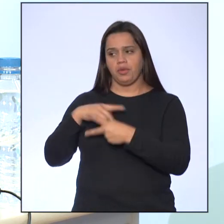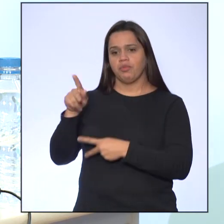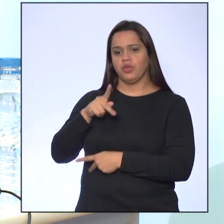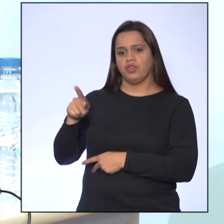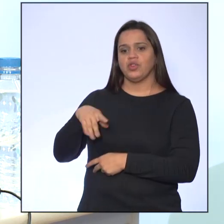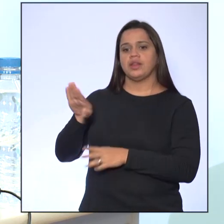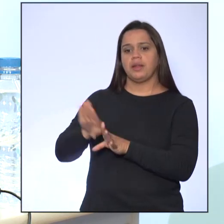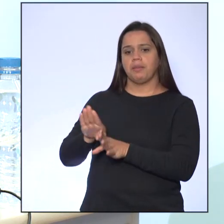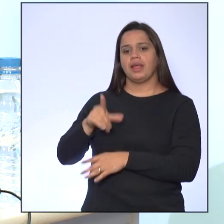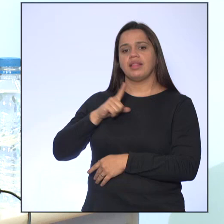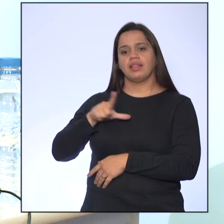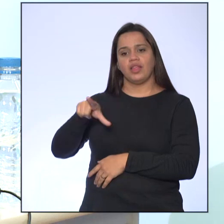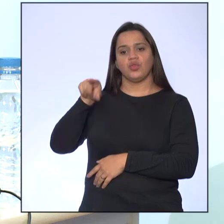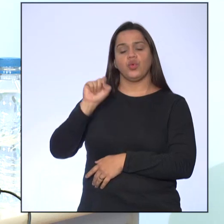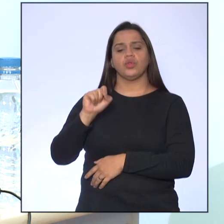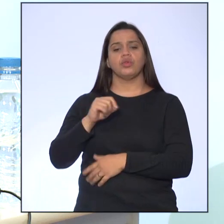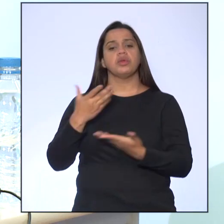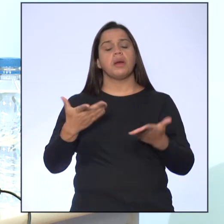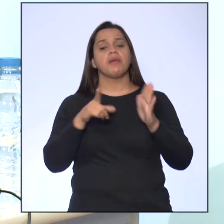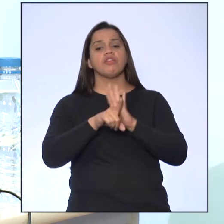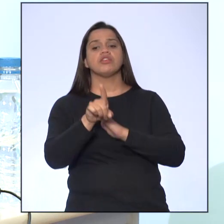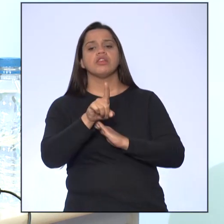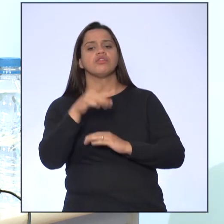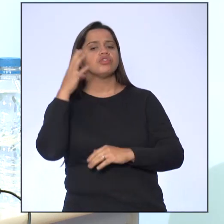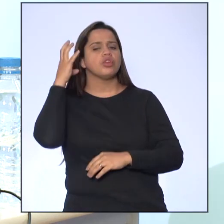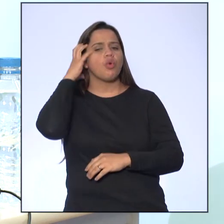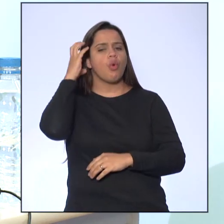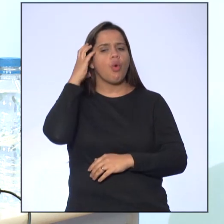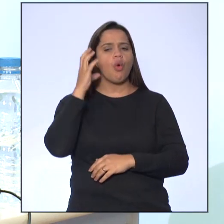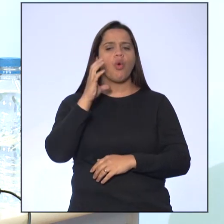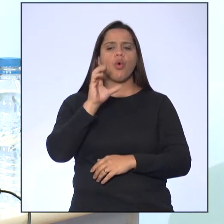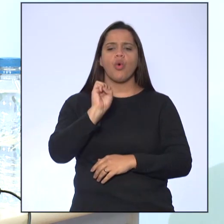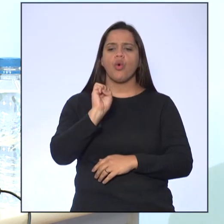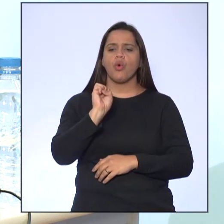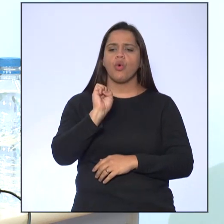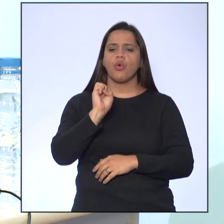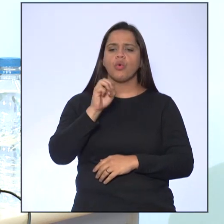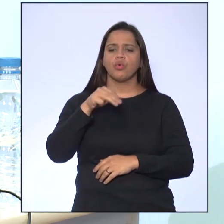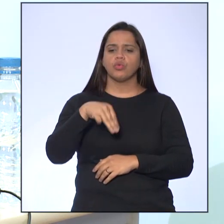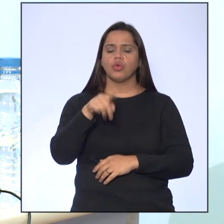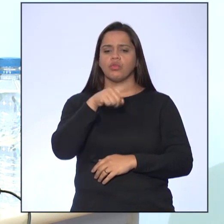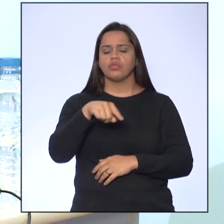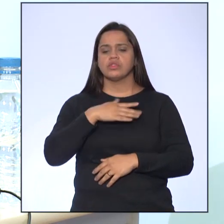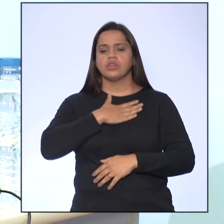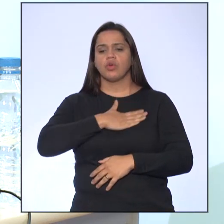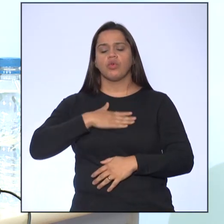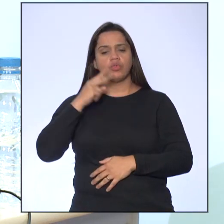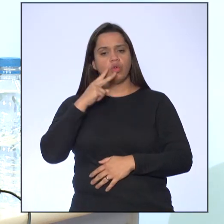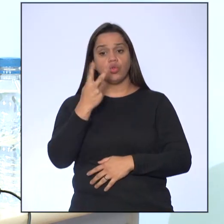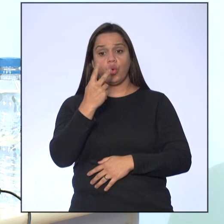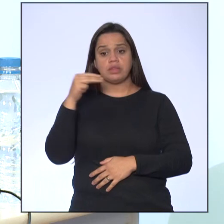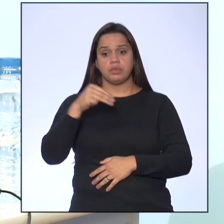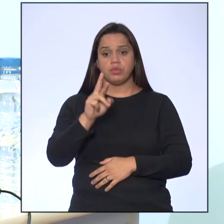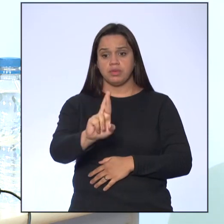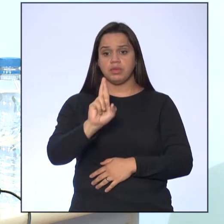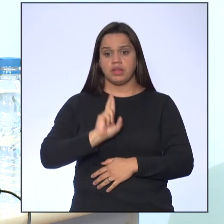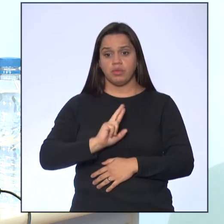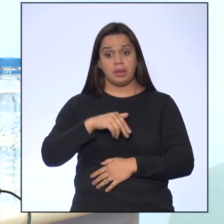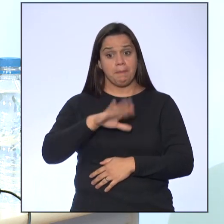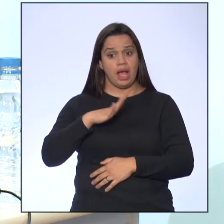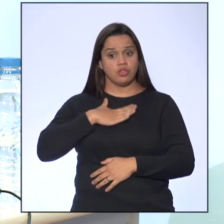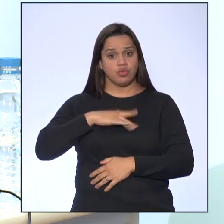o preferido dela. Qual desses sons assim, você mais ficou mais agradável para você ouvir? Eu vou dar 2 minutos para vocês